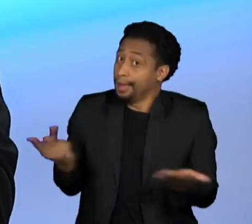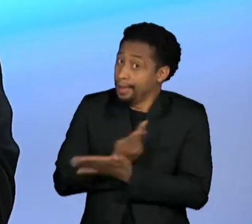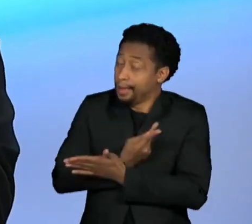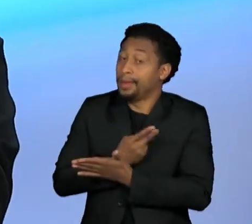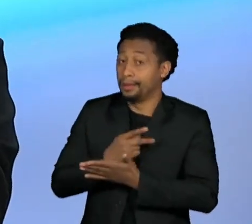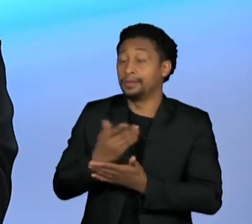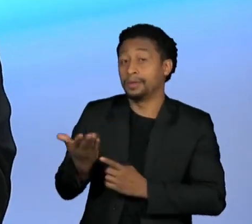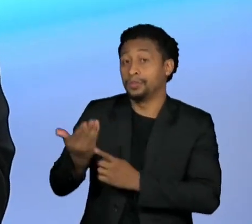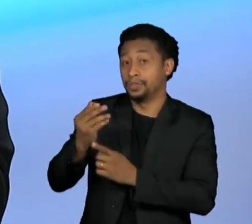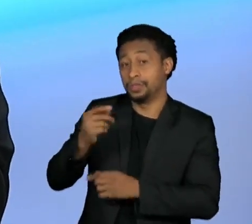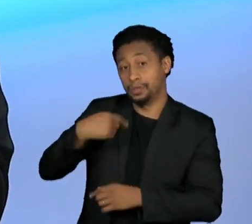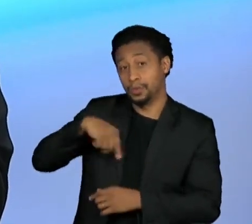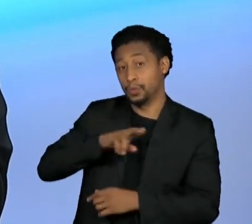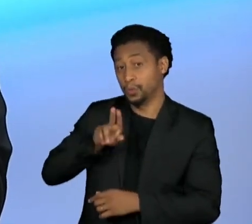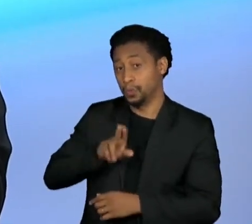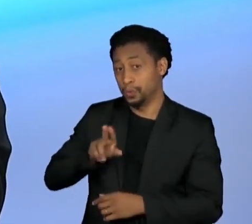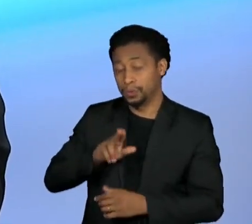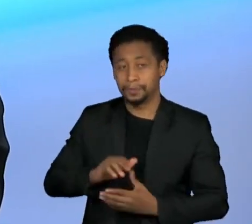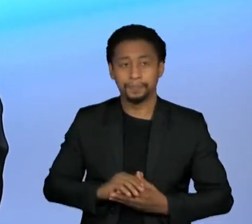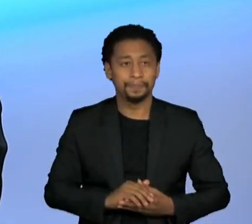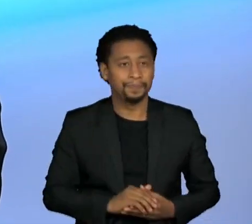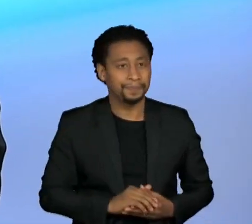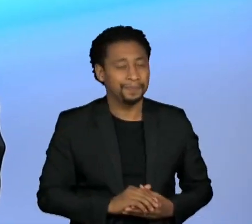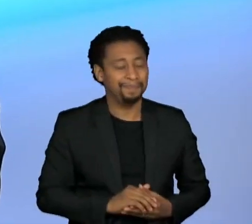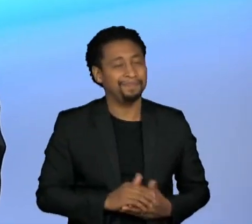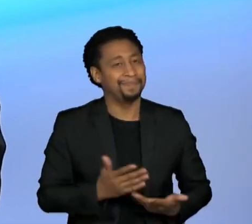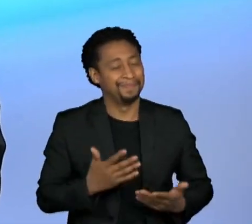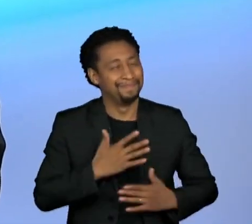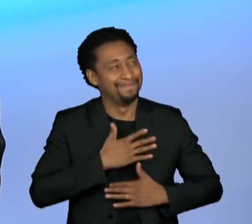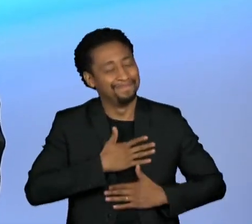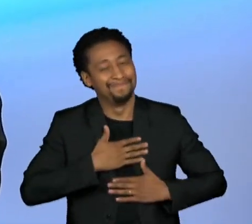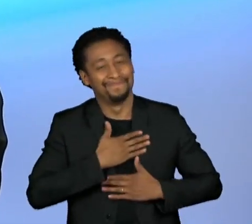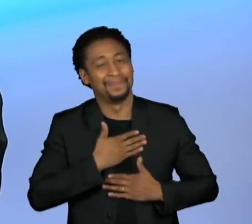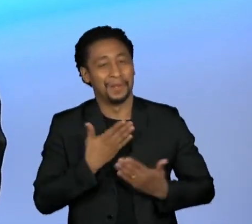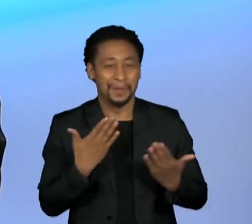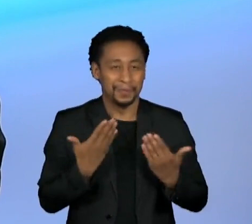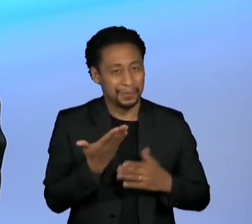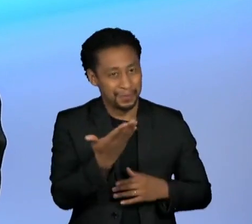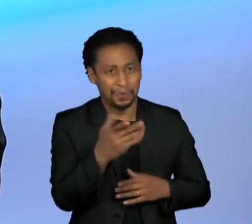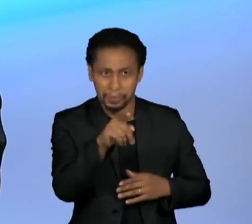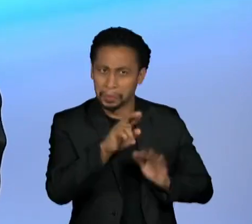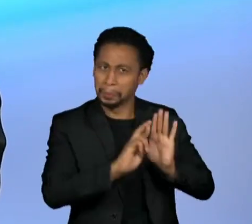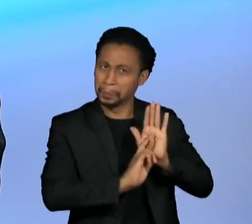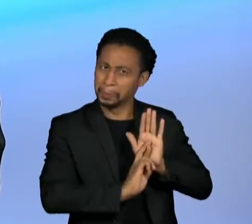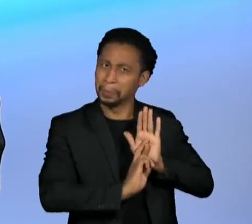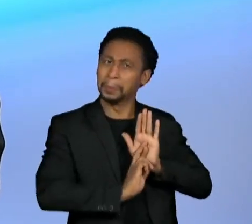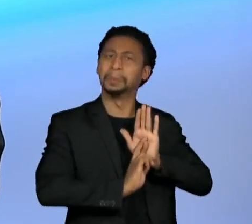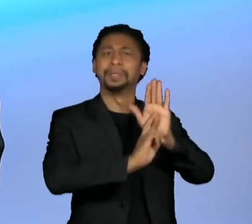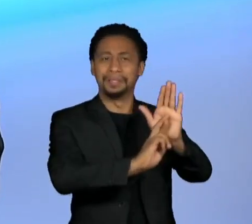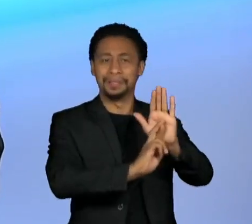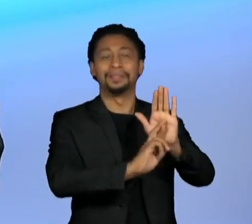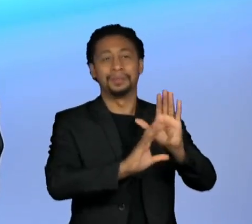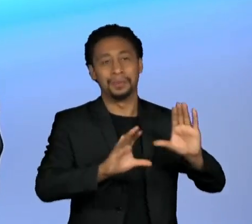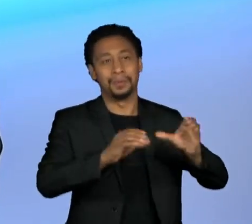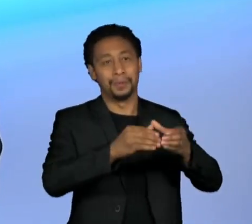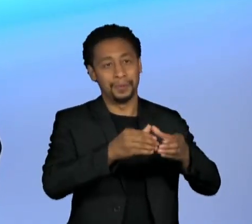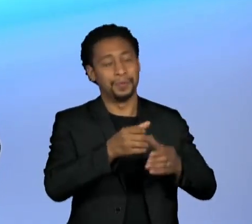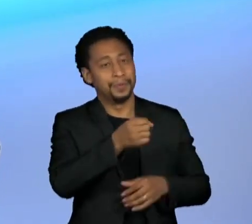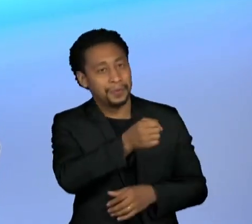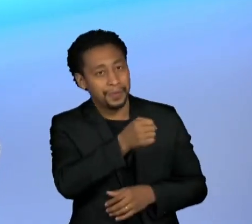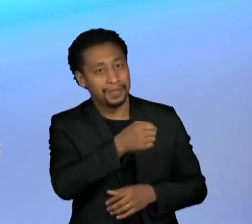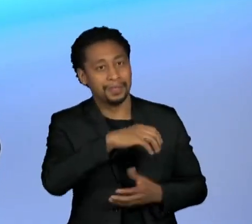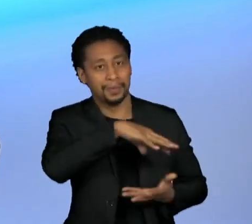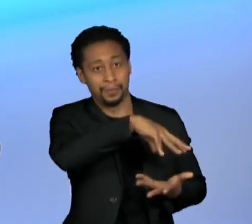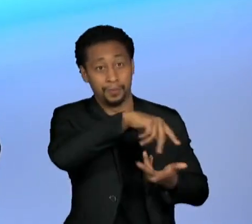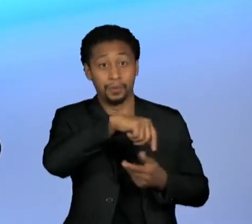Satisfação estar aqui falando com você, principalmente pelo que você representa para o jornalismo no mundo. No Brasil, a gente está vivendo